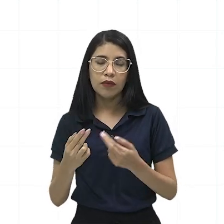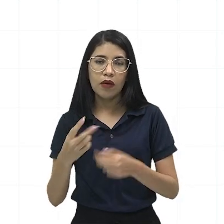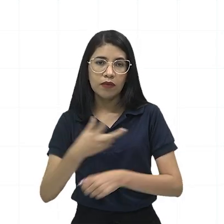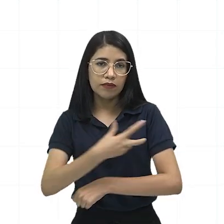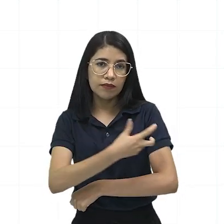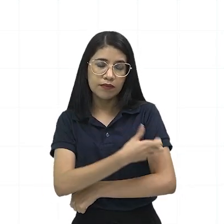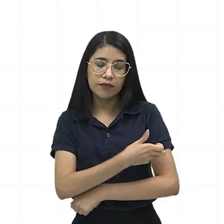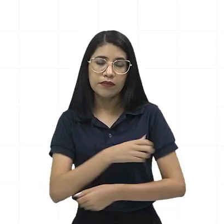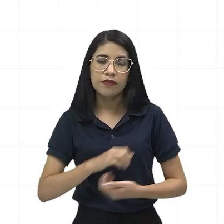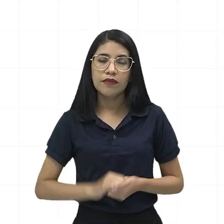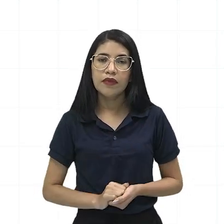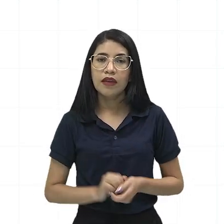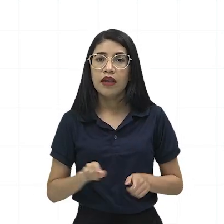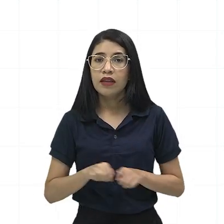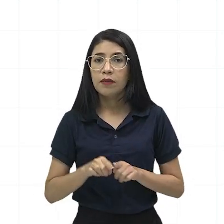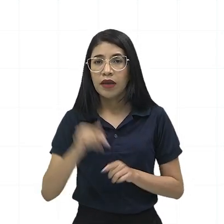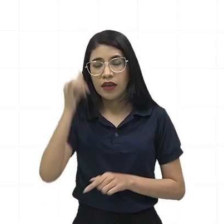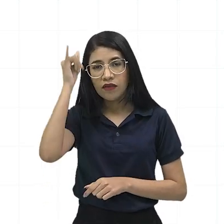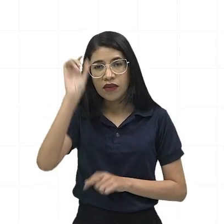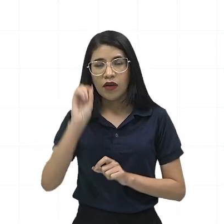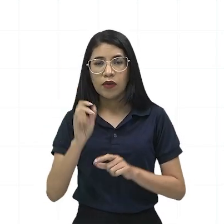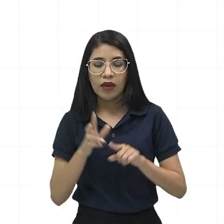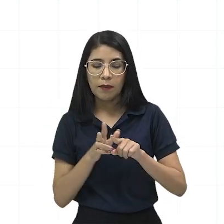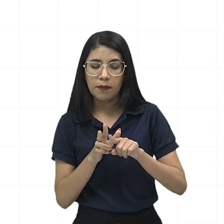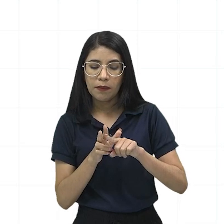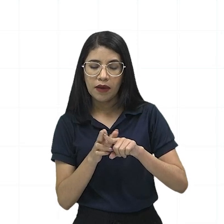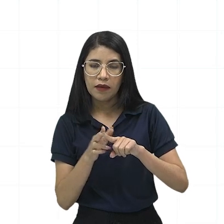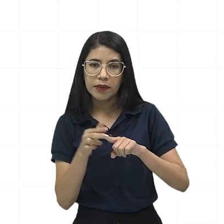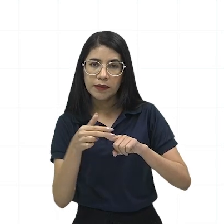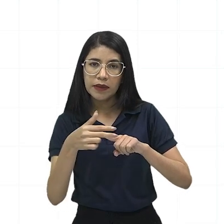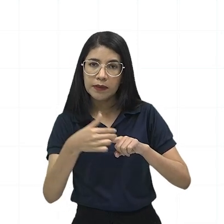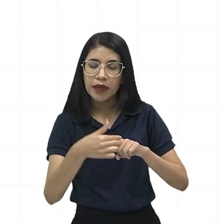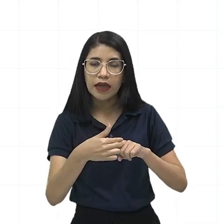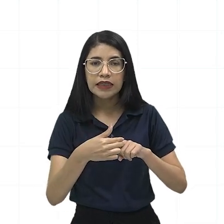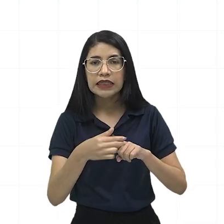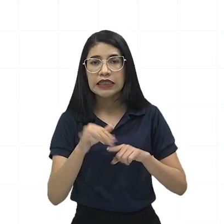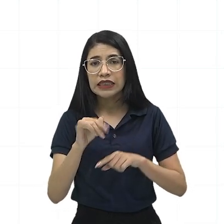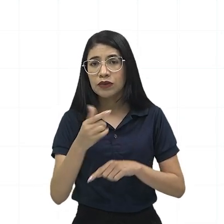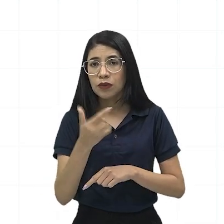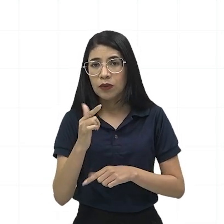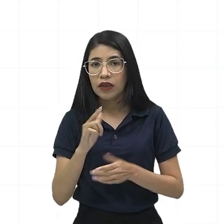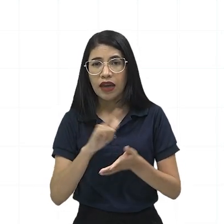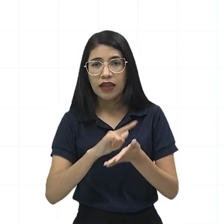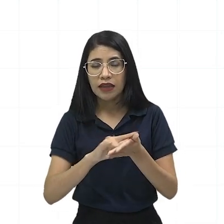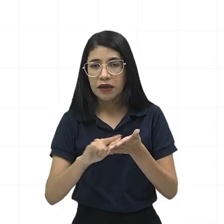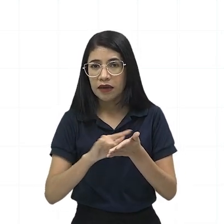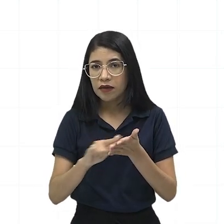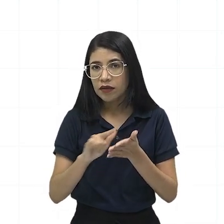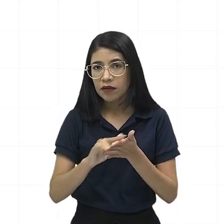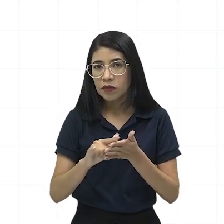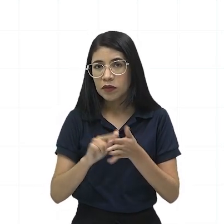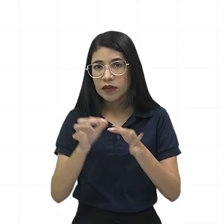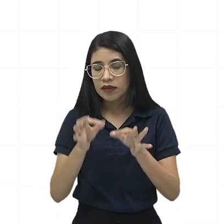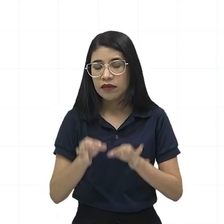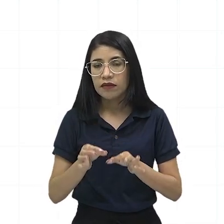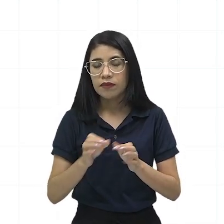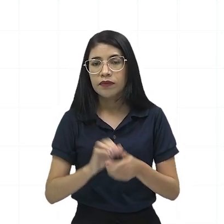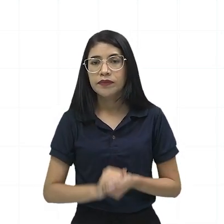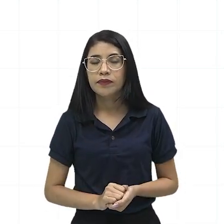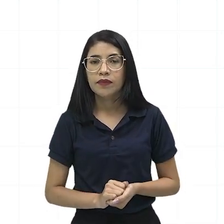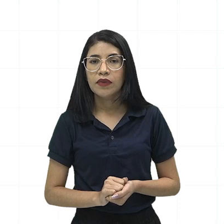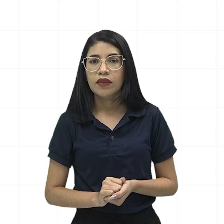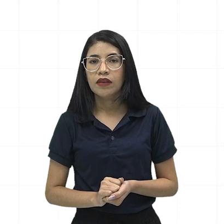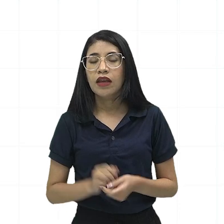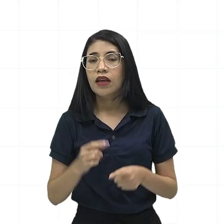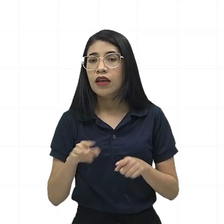seringas. Não compartilhar alicates e cortadores de unha que não estejam devidamente esterilizados. Então,